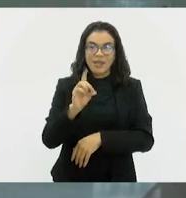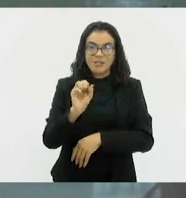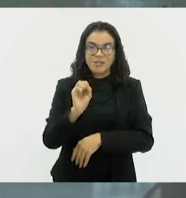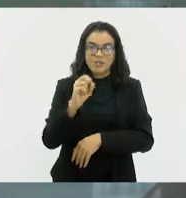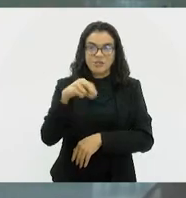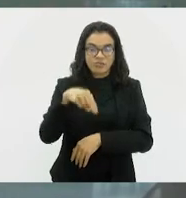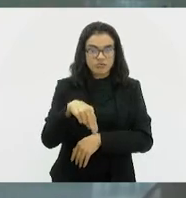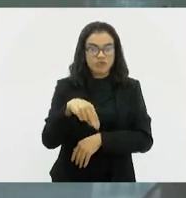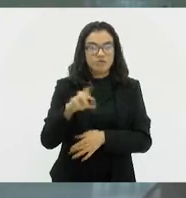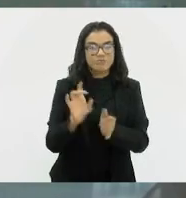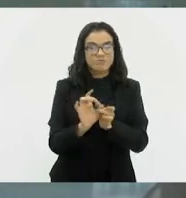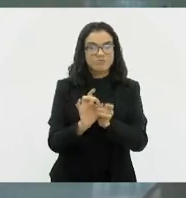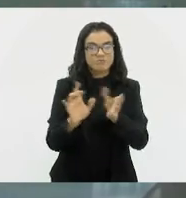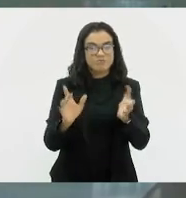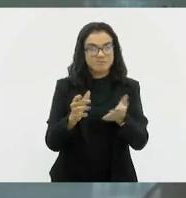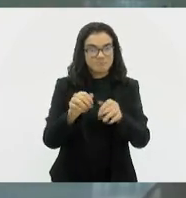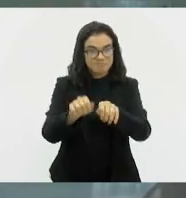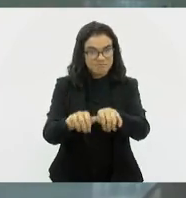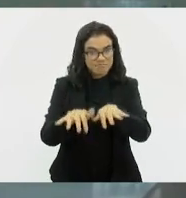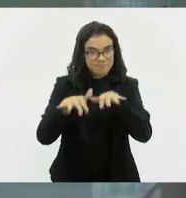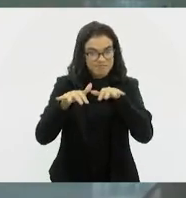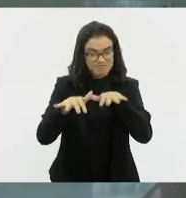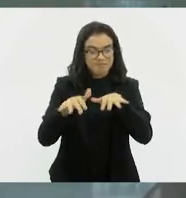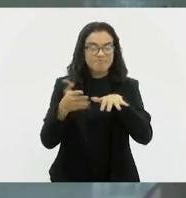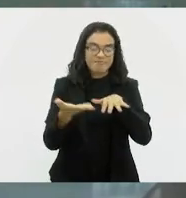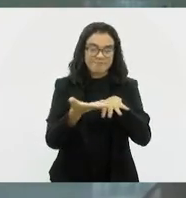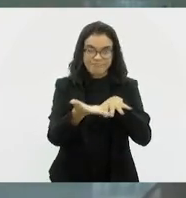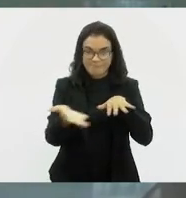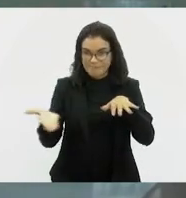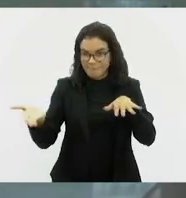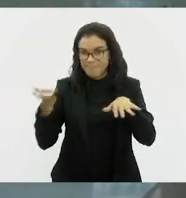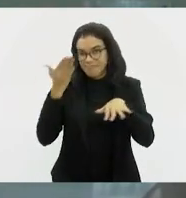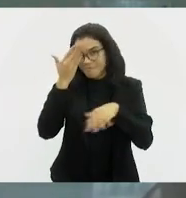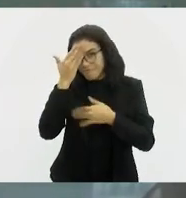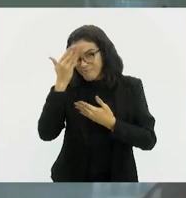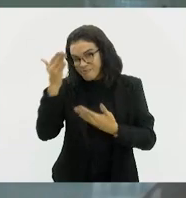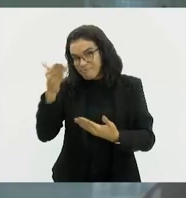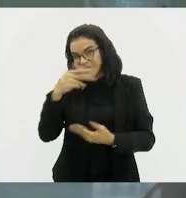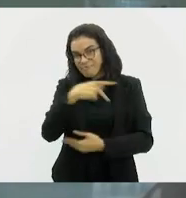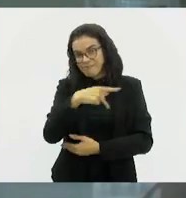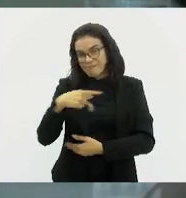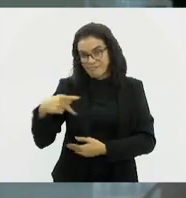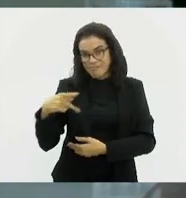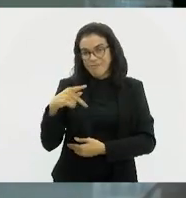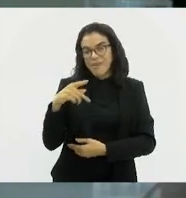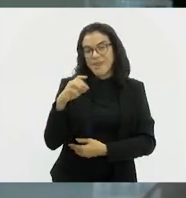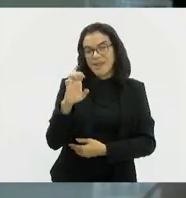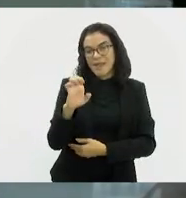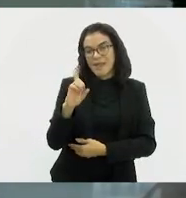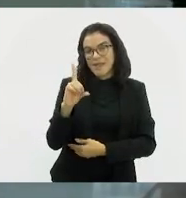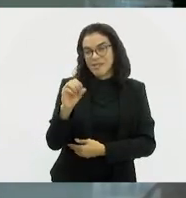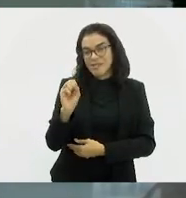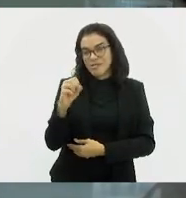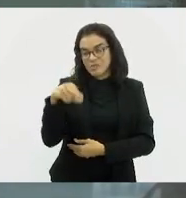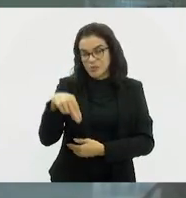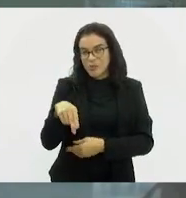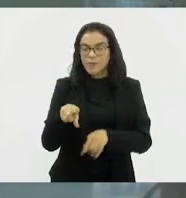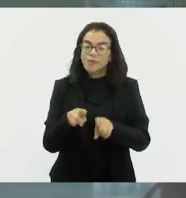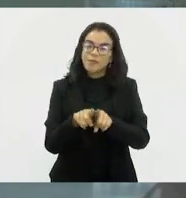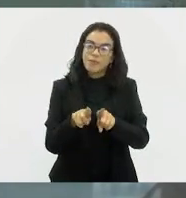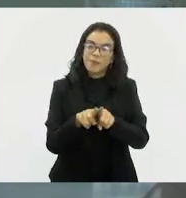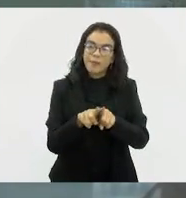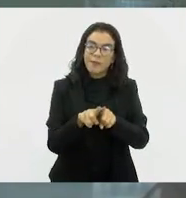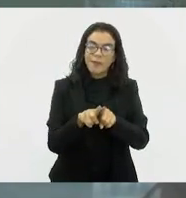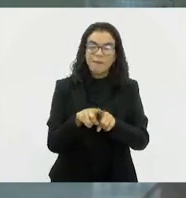cedido esse espaço para essa audiência pública aqui. Obrigado, presidente Edson Quinto. Cumprimentar minha amiga